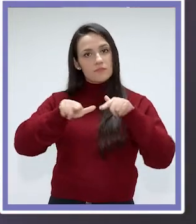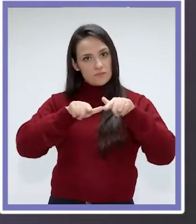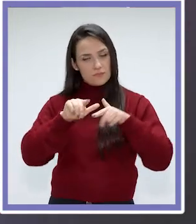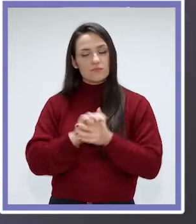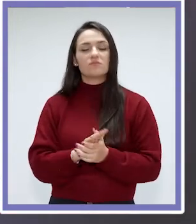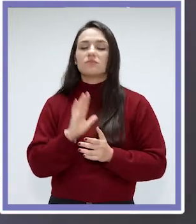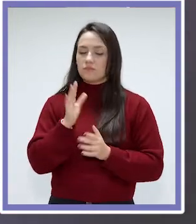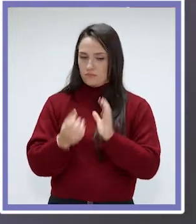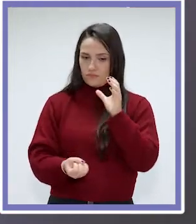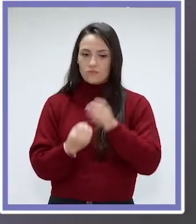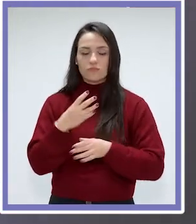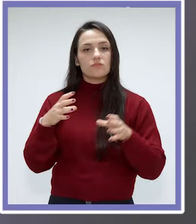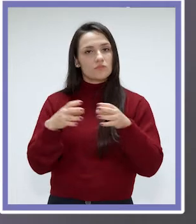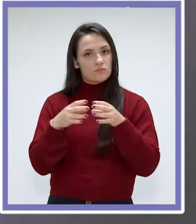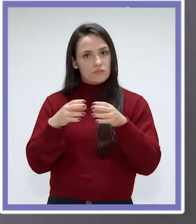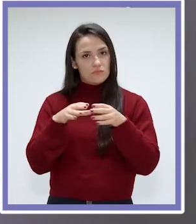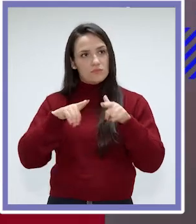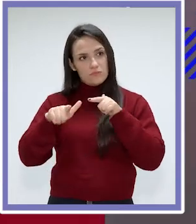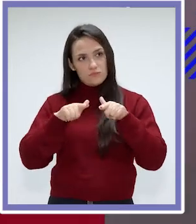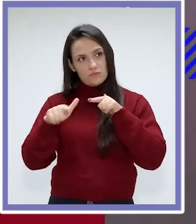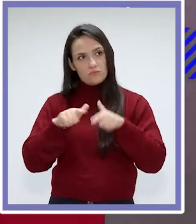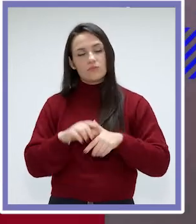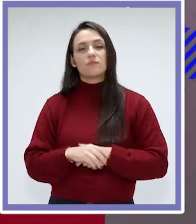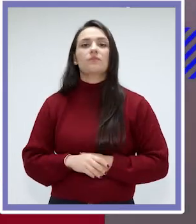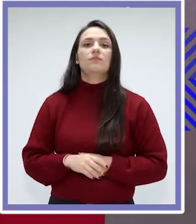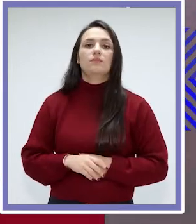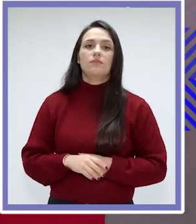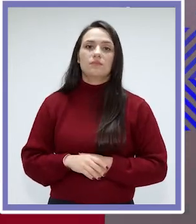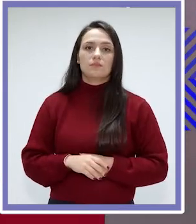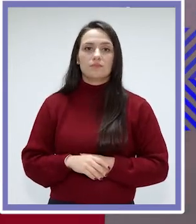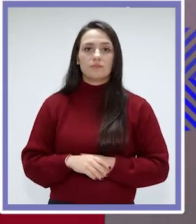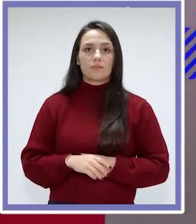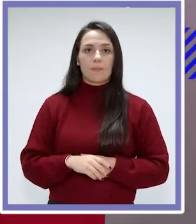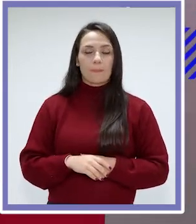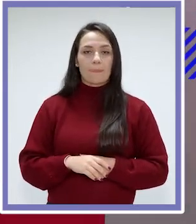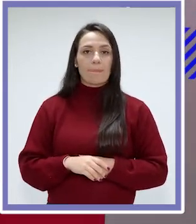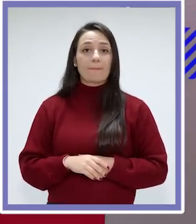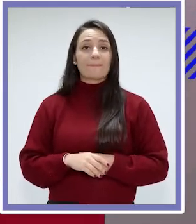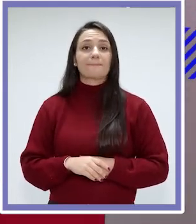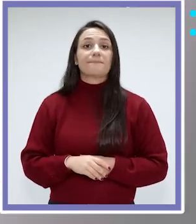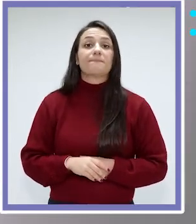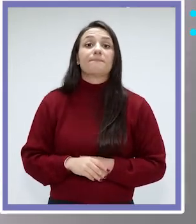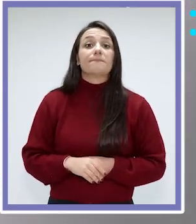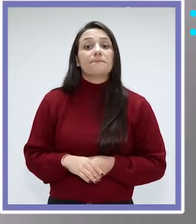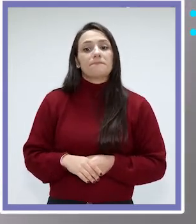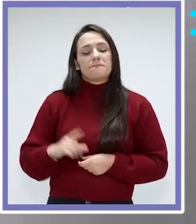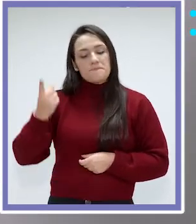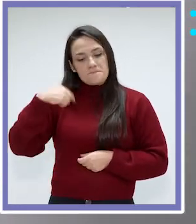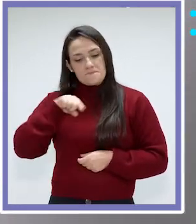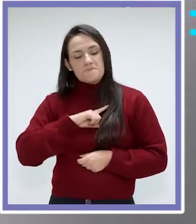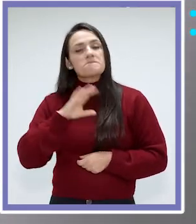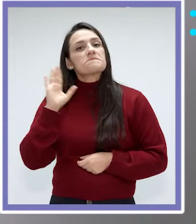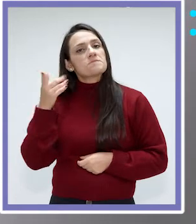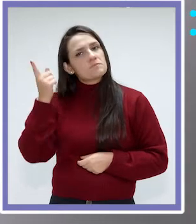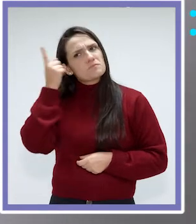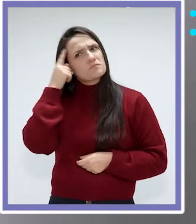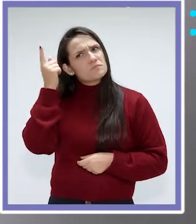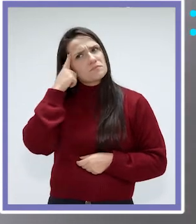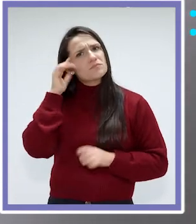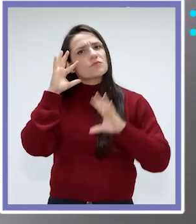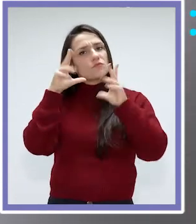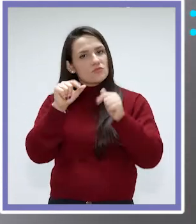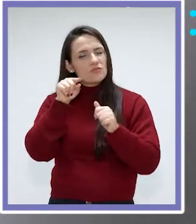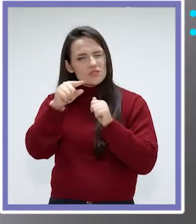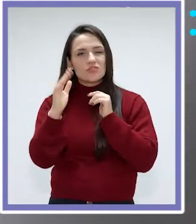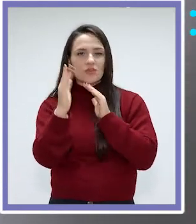um grupo de trabalho inicial aqui com 6 universidades brasileiras, pensando nessas questões que você